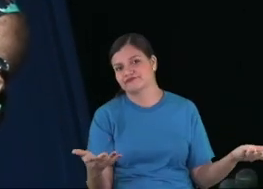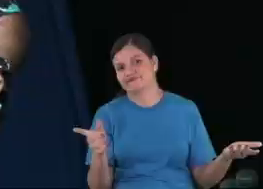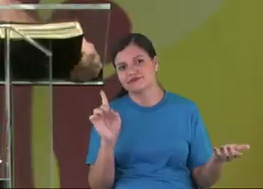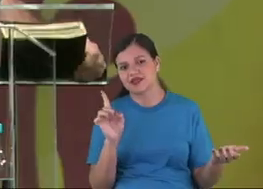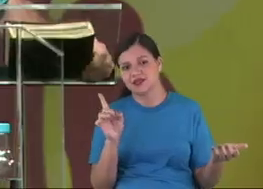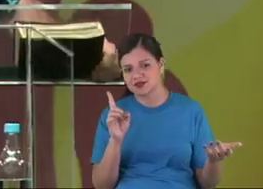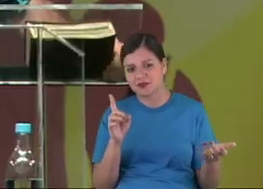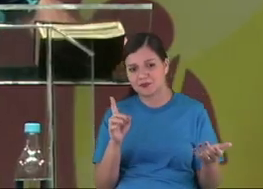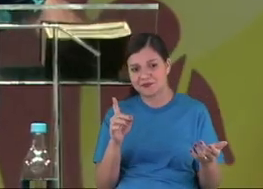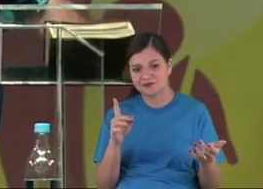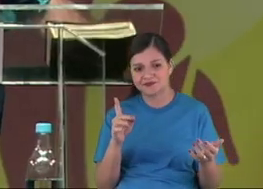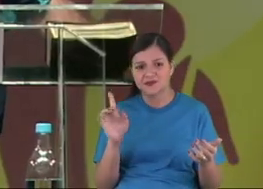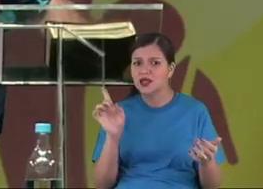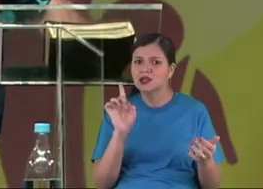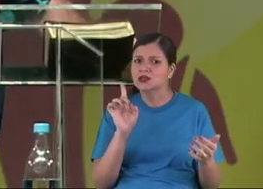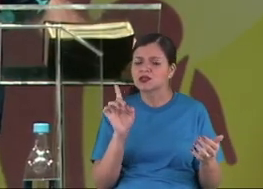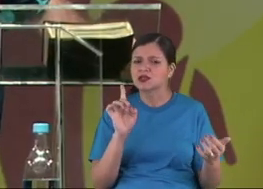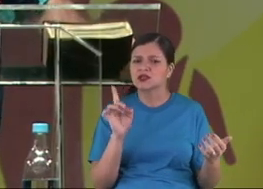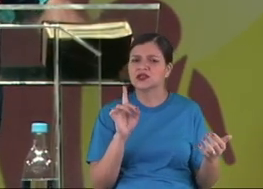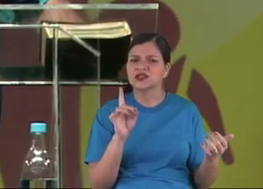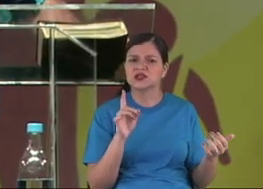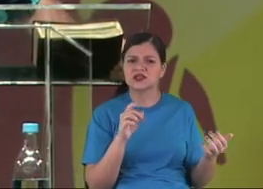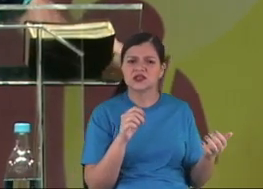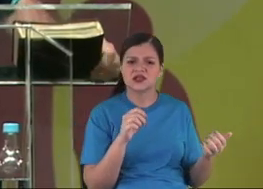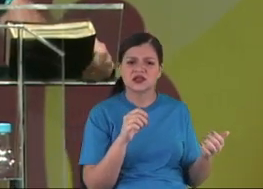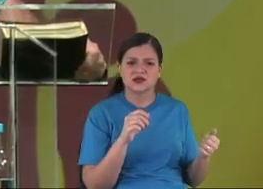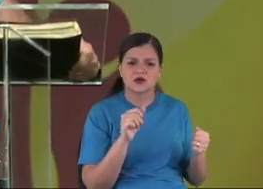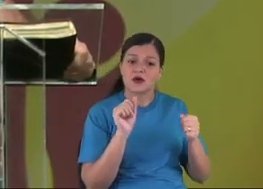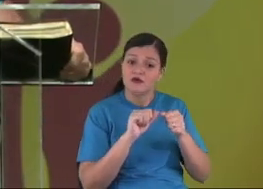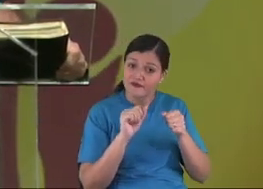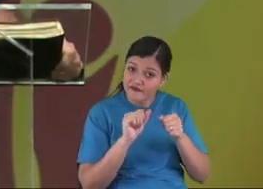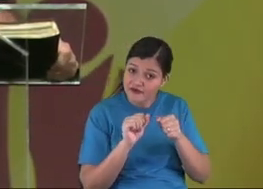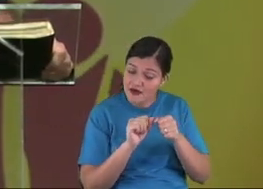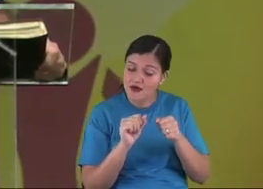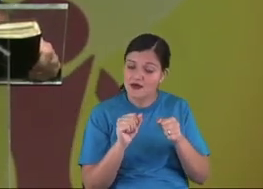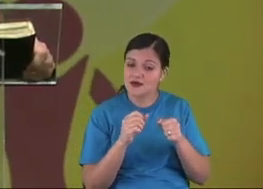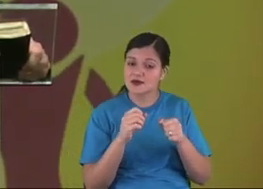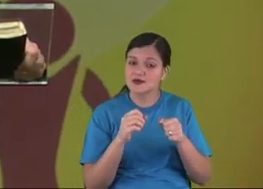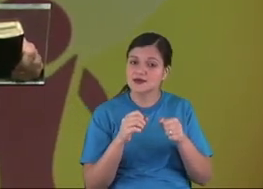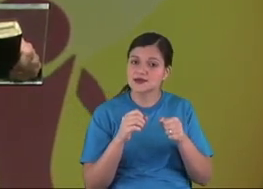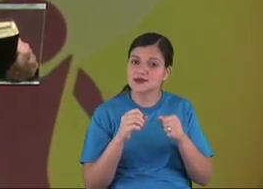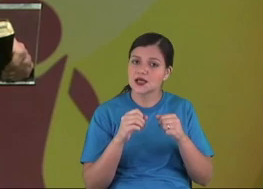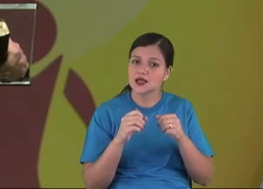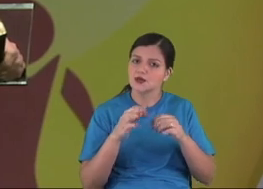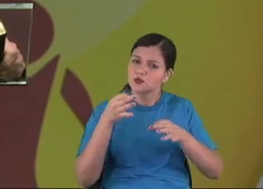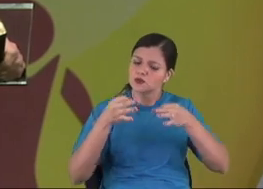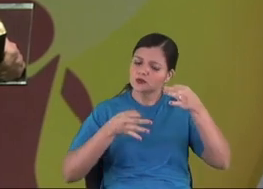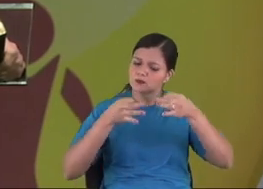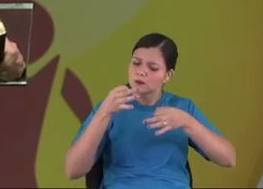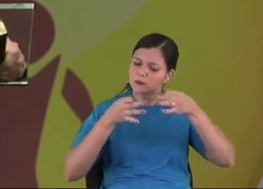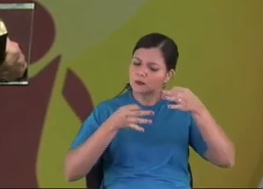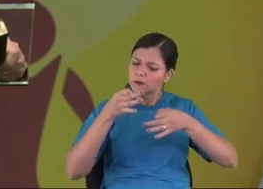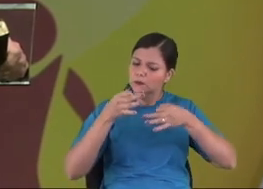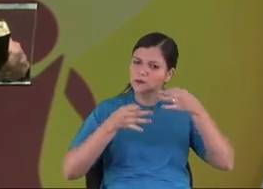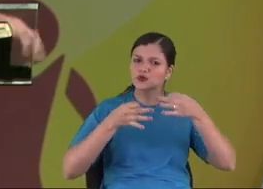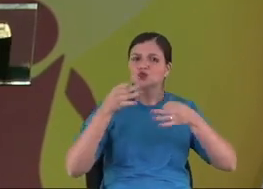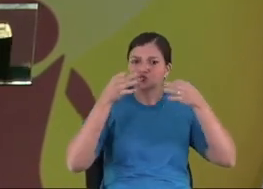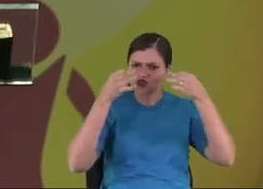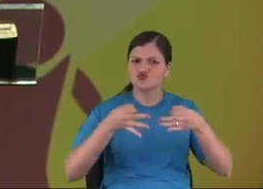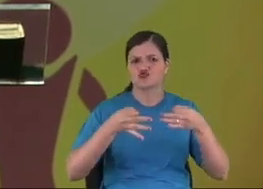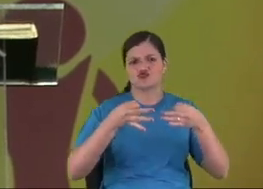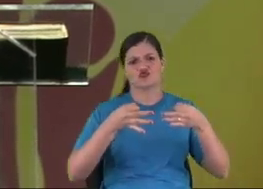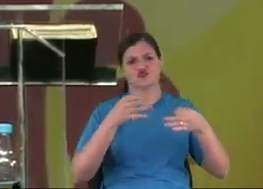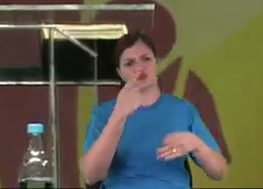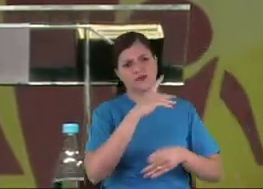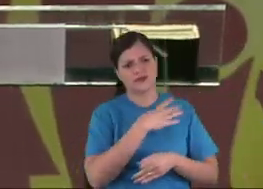Aí entra o versículo e diz, não frustre o seu filho. Faça as punições na medida da infração. E quem